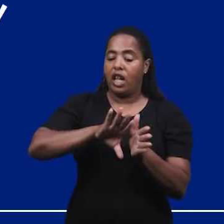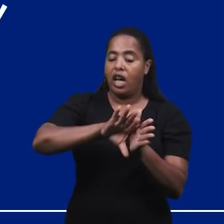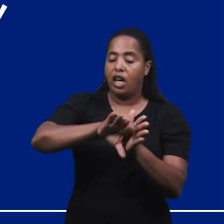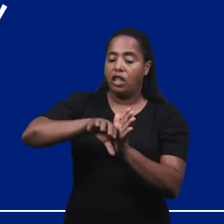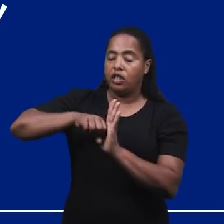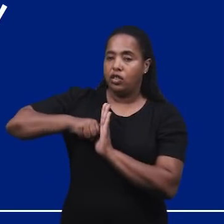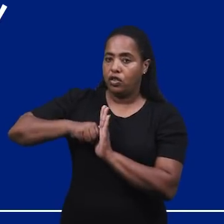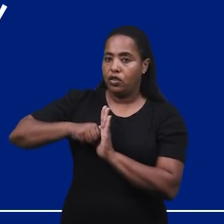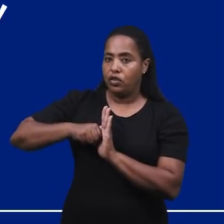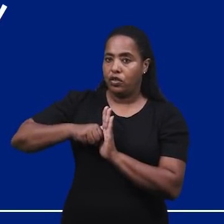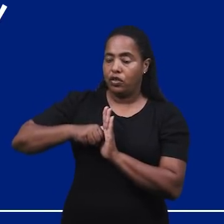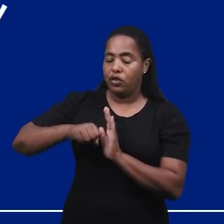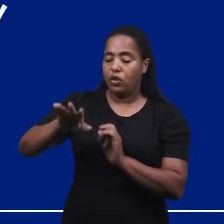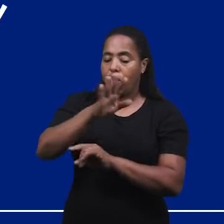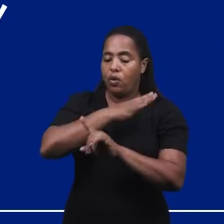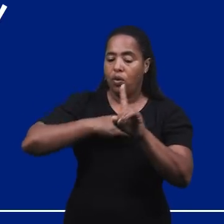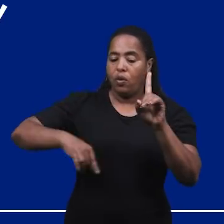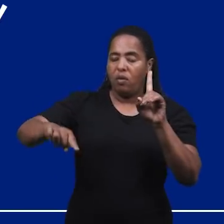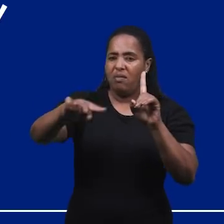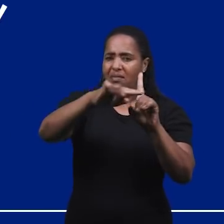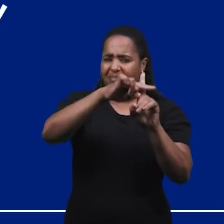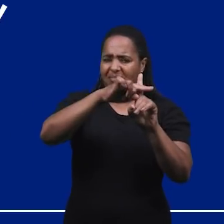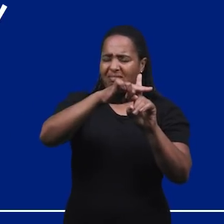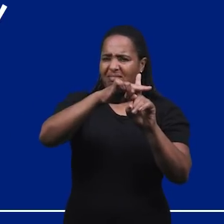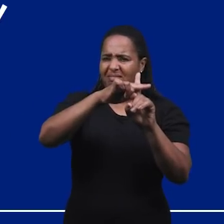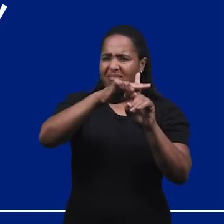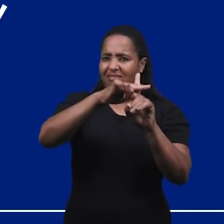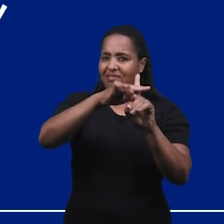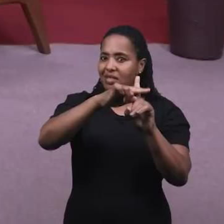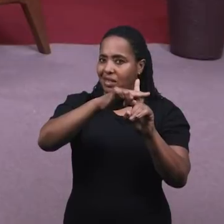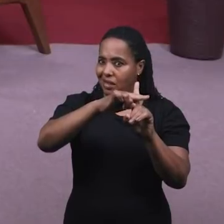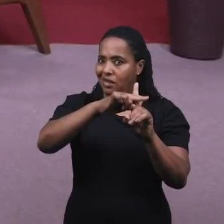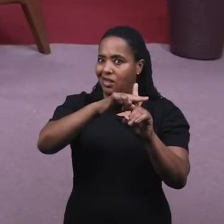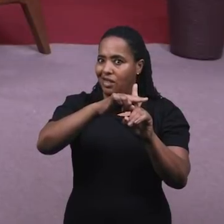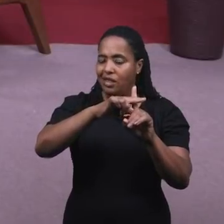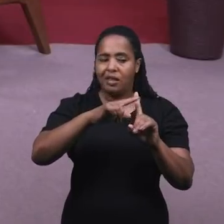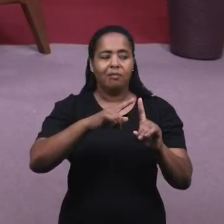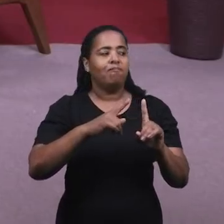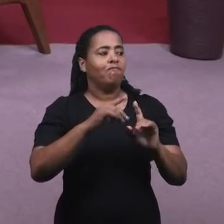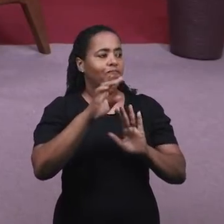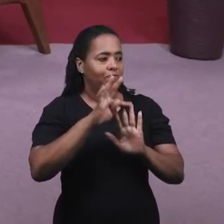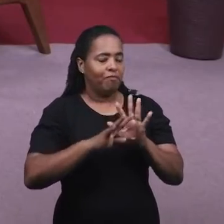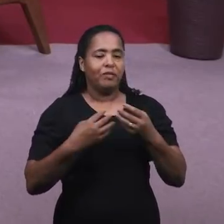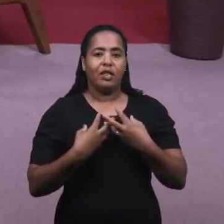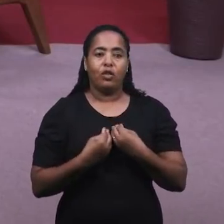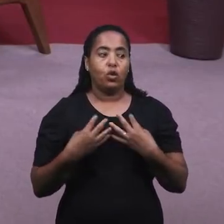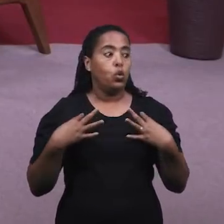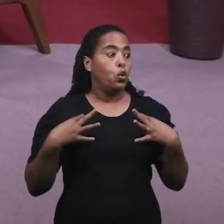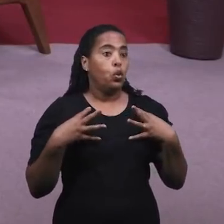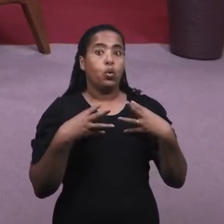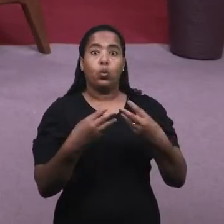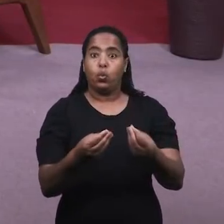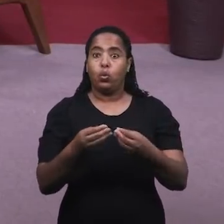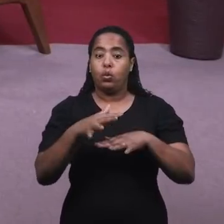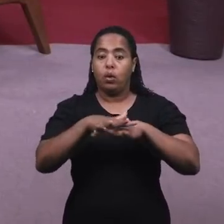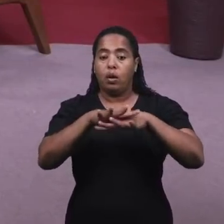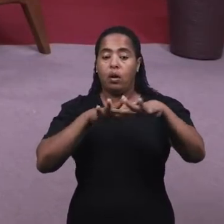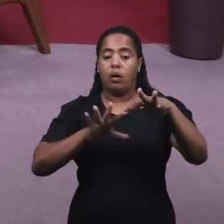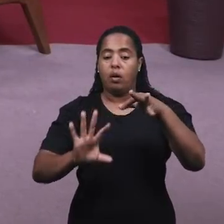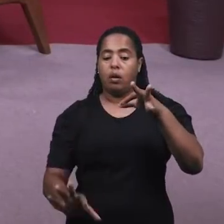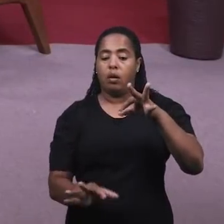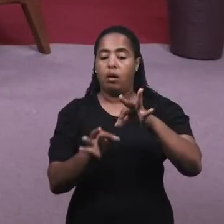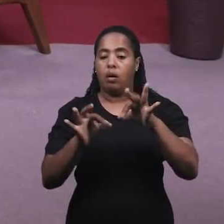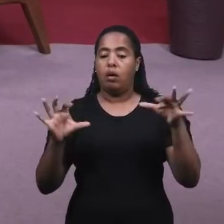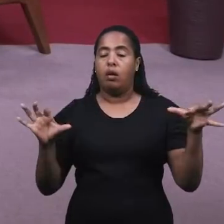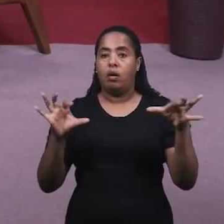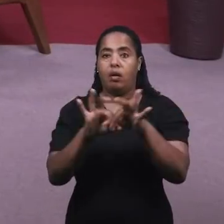nós, cravando-a na cruz. Que texto maravilhoso. E tudo interligado com a vinha, que é o